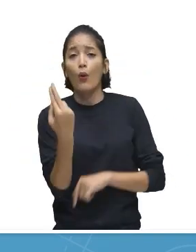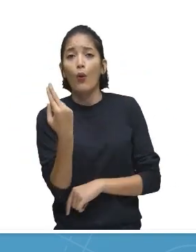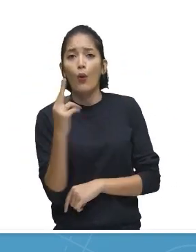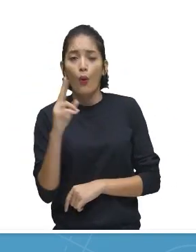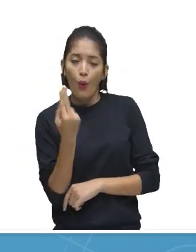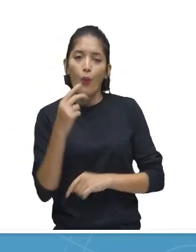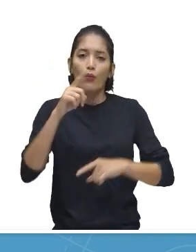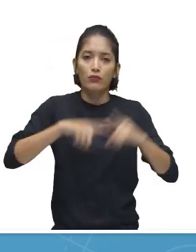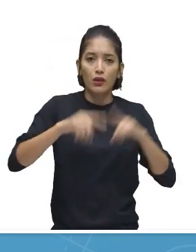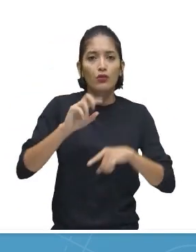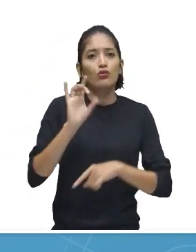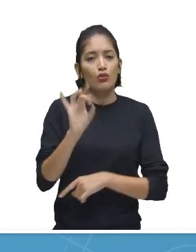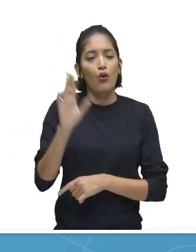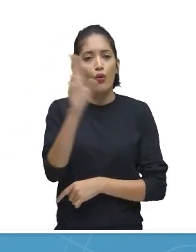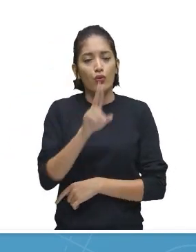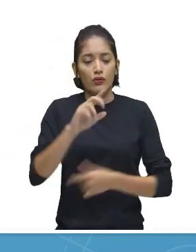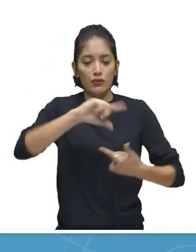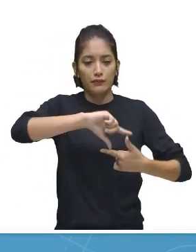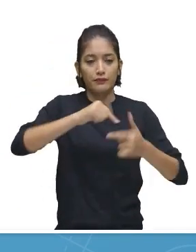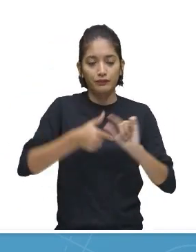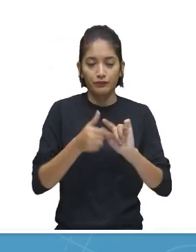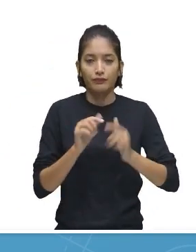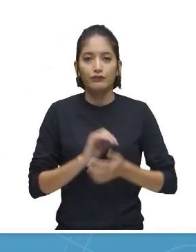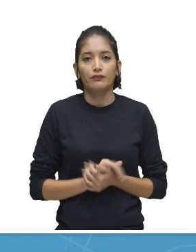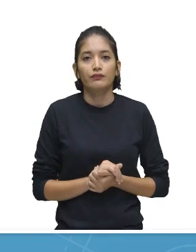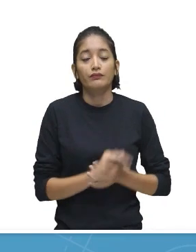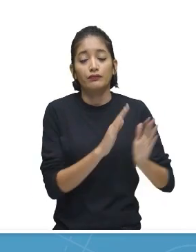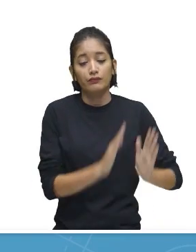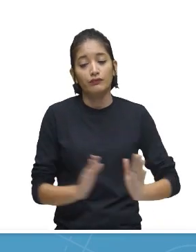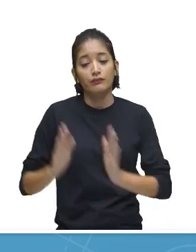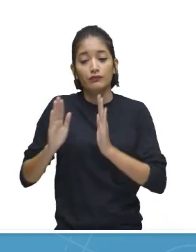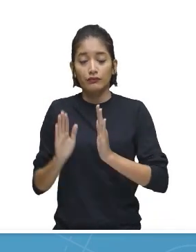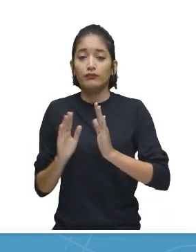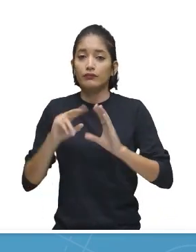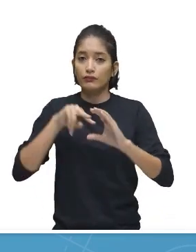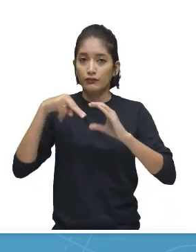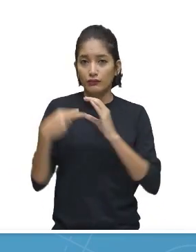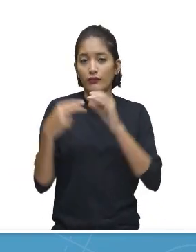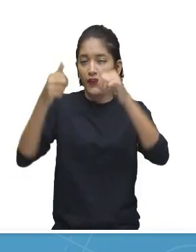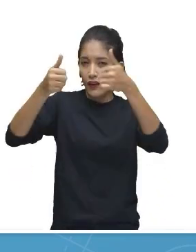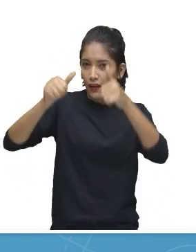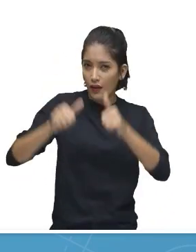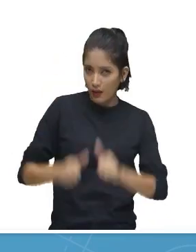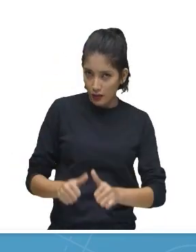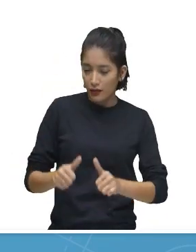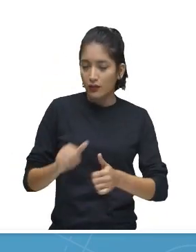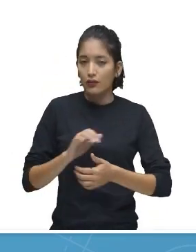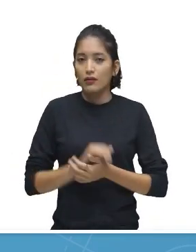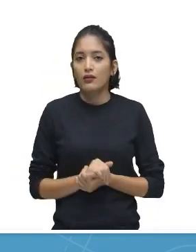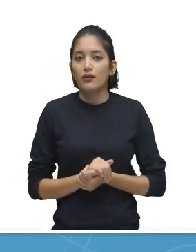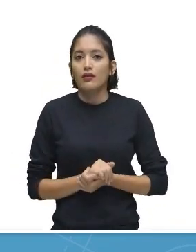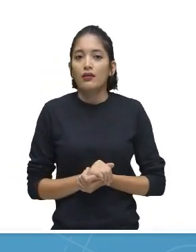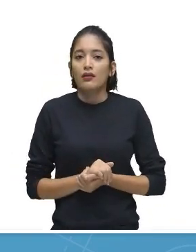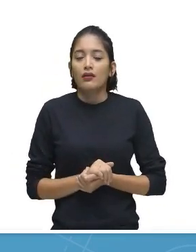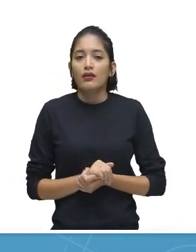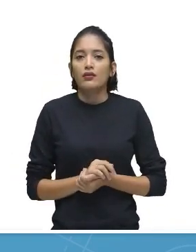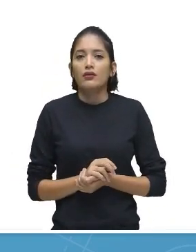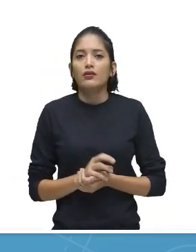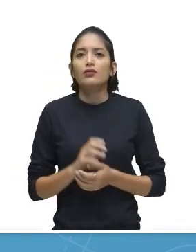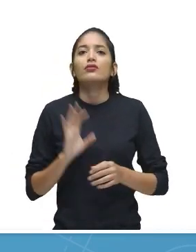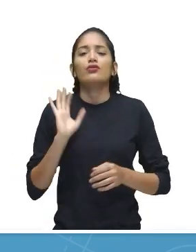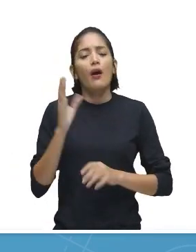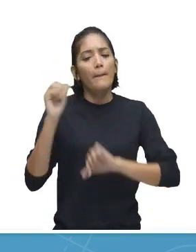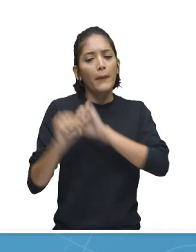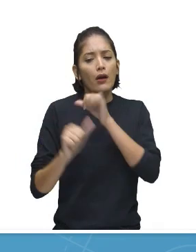utilizando forma geométrica. Já no cubismo analítico, ele já fragmenta ali